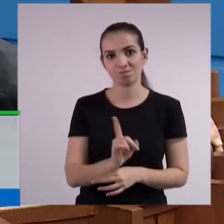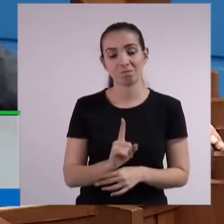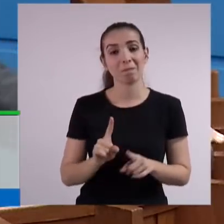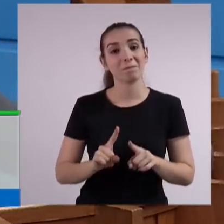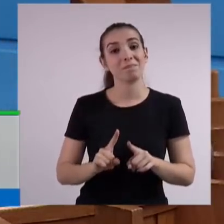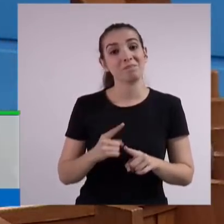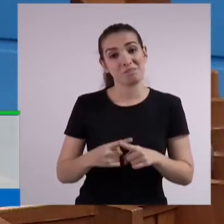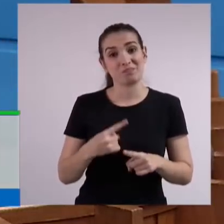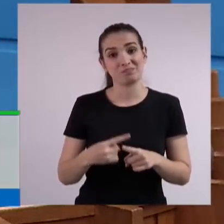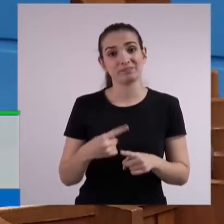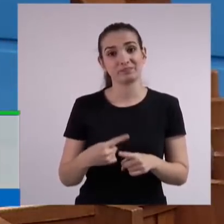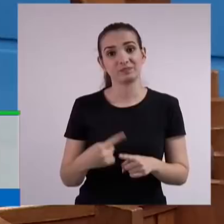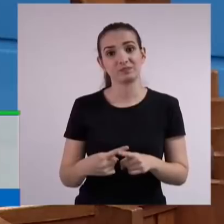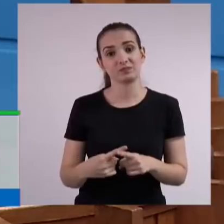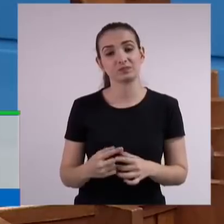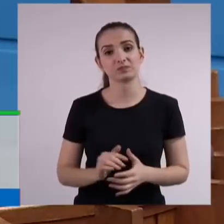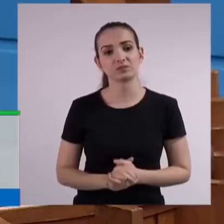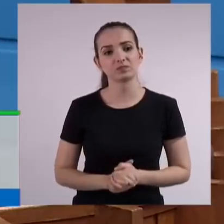Tive